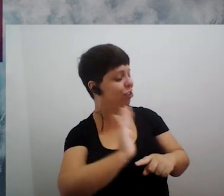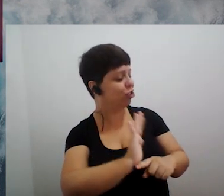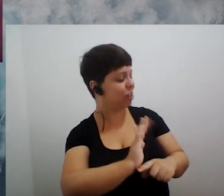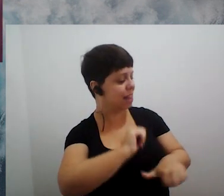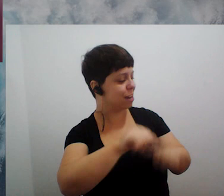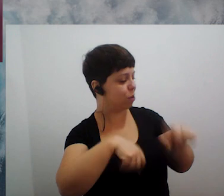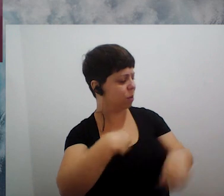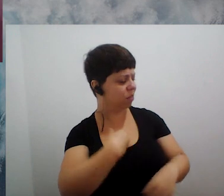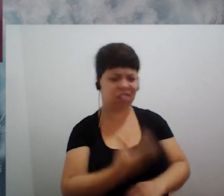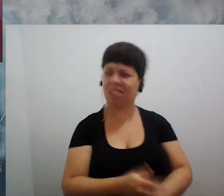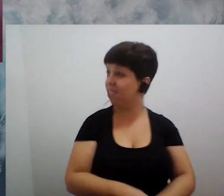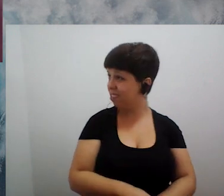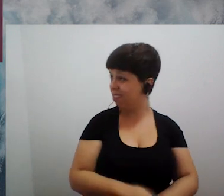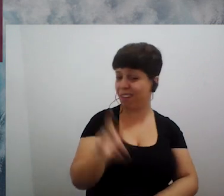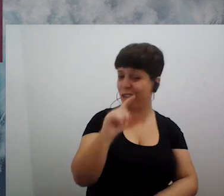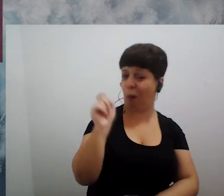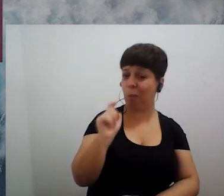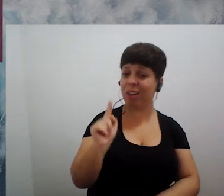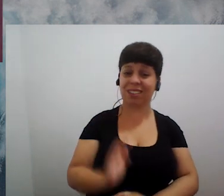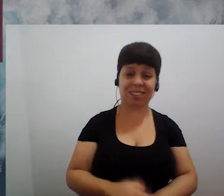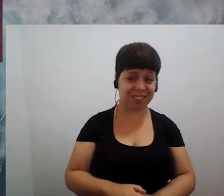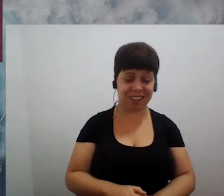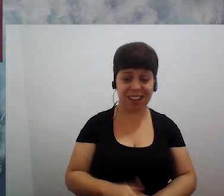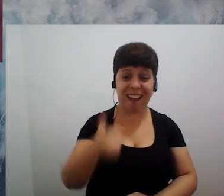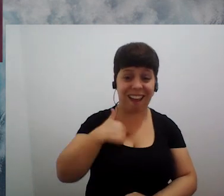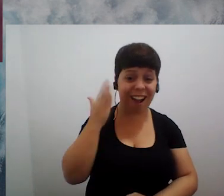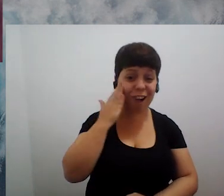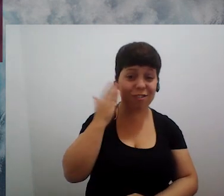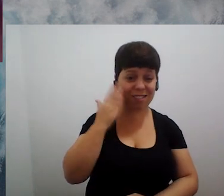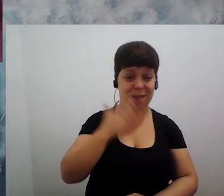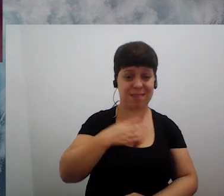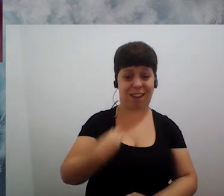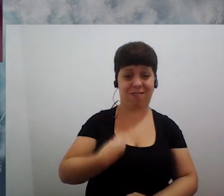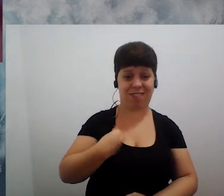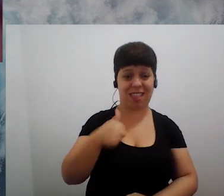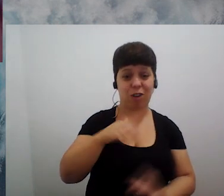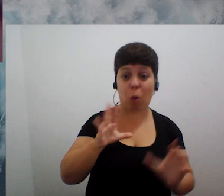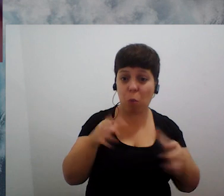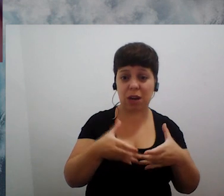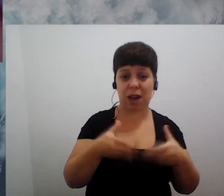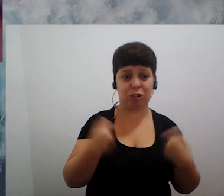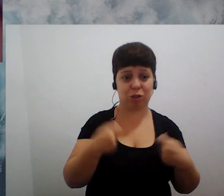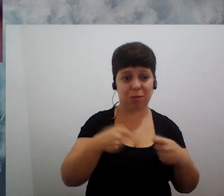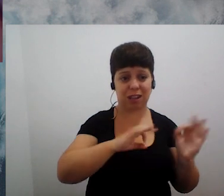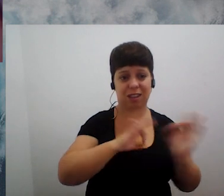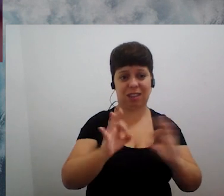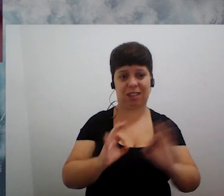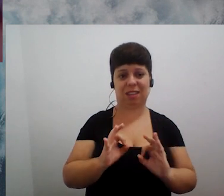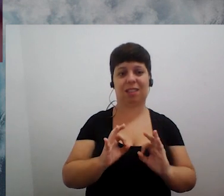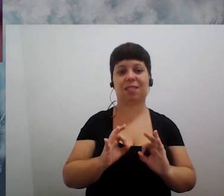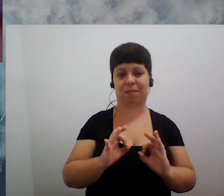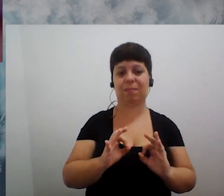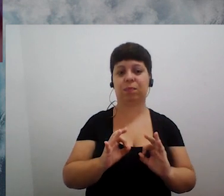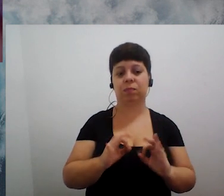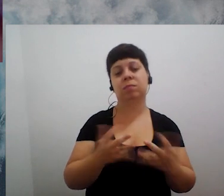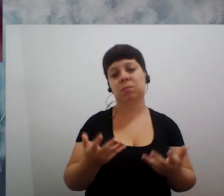gente vai transformar a vida de vocês. Como assim? Né? Como assim? Eu sei o que eu quero para a minha vida. Né? A comunidade tem